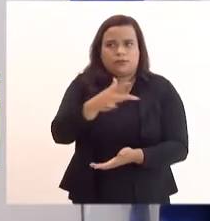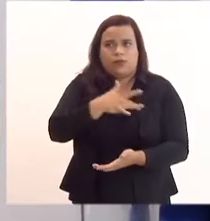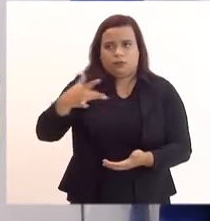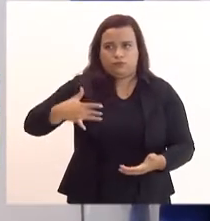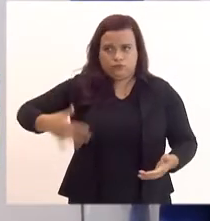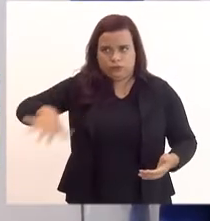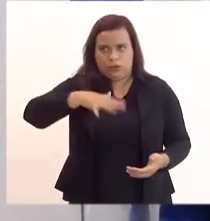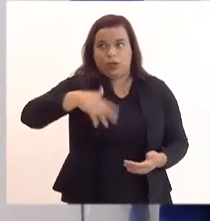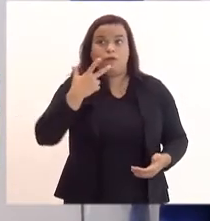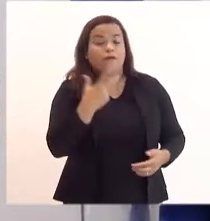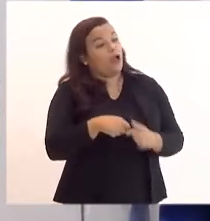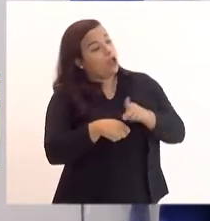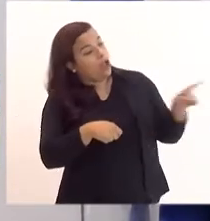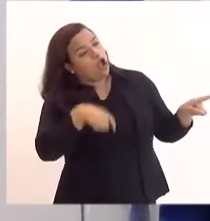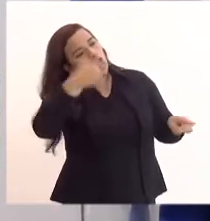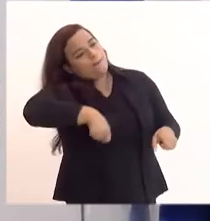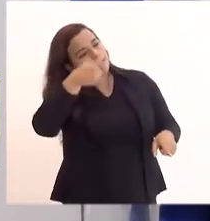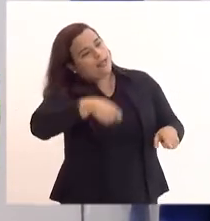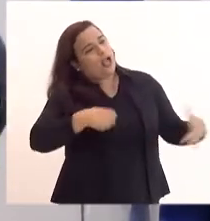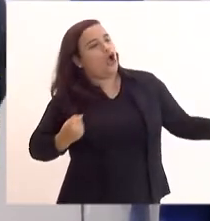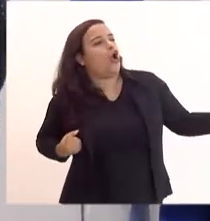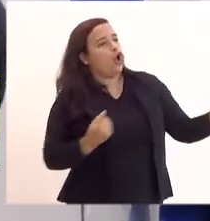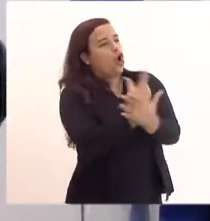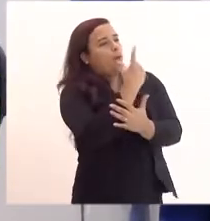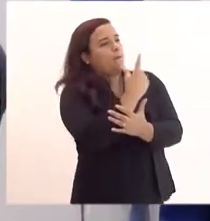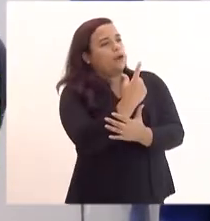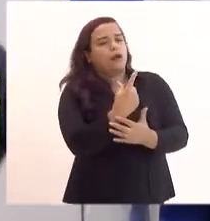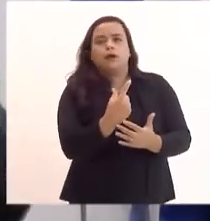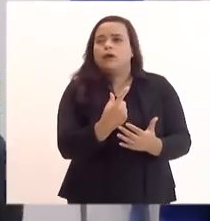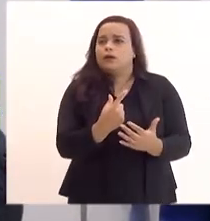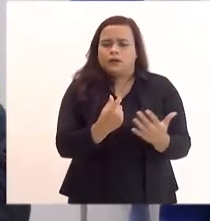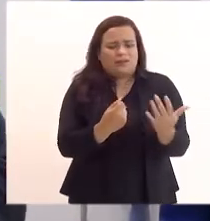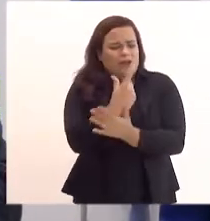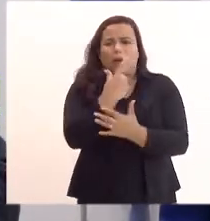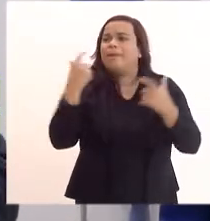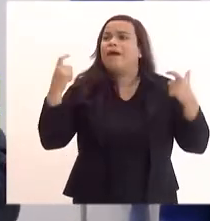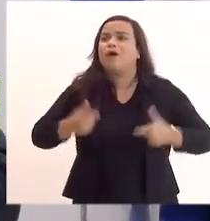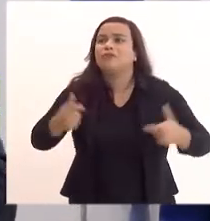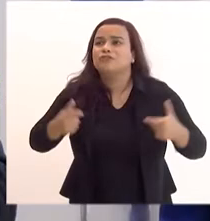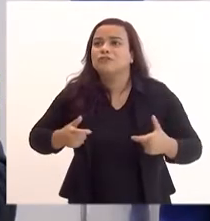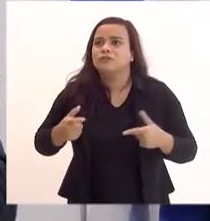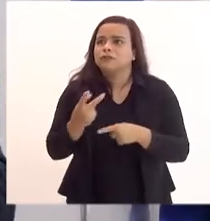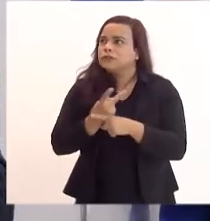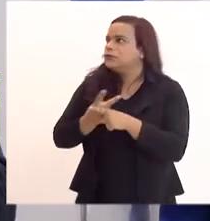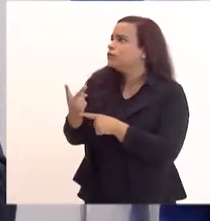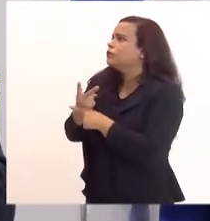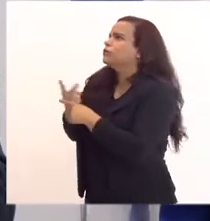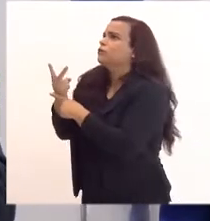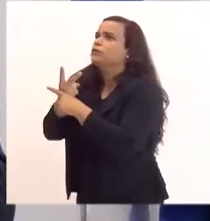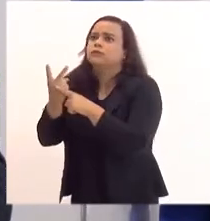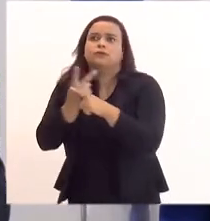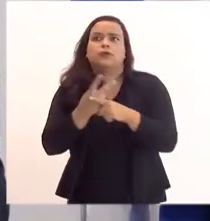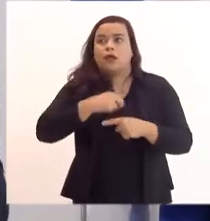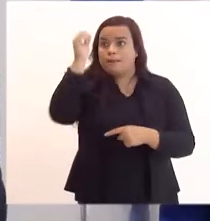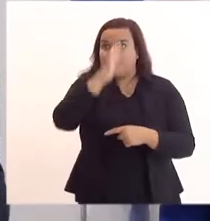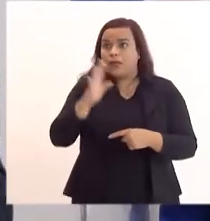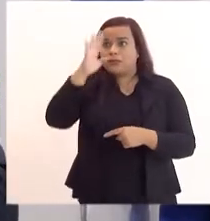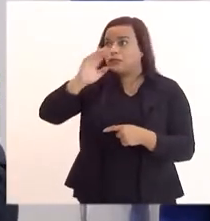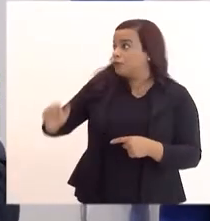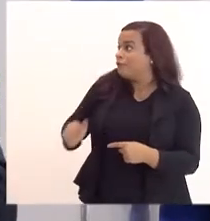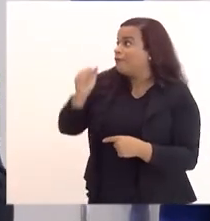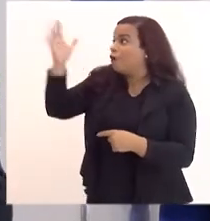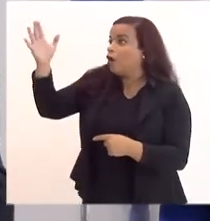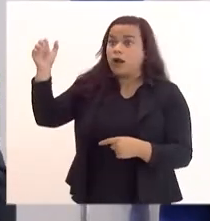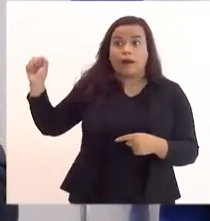à Secretaria de Saúde: você está obrigada a comprar. Comprar aonde? Ela então vai ter que comprar fora do Brasil a preço, sabe